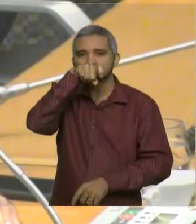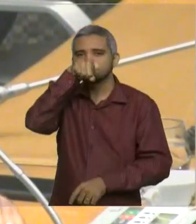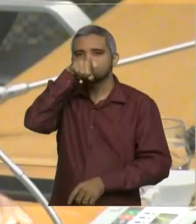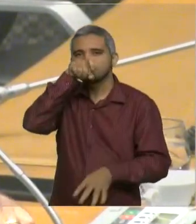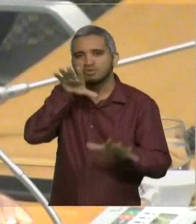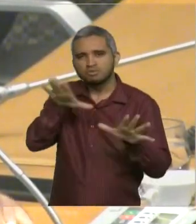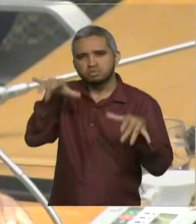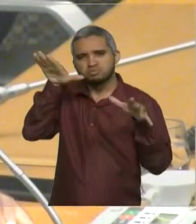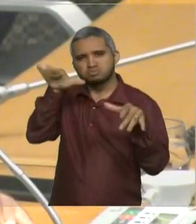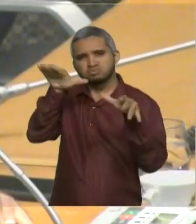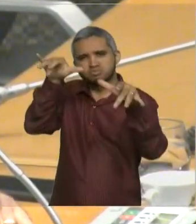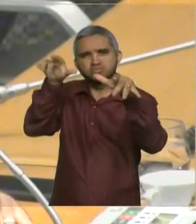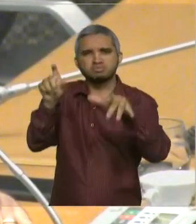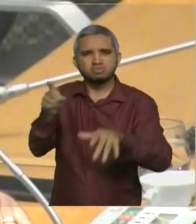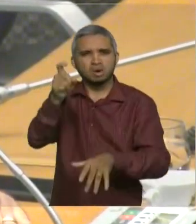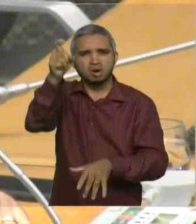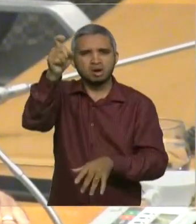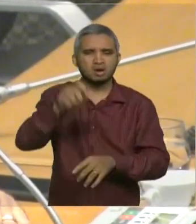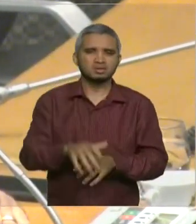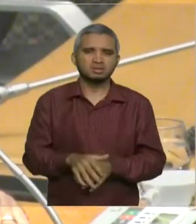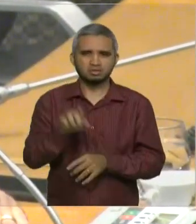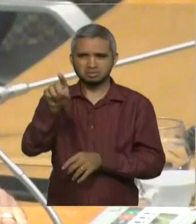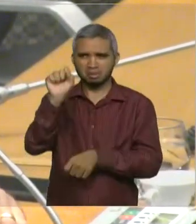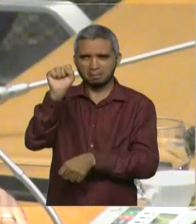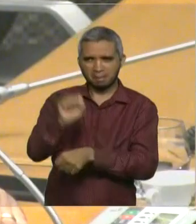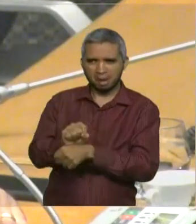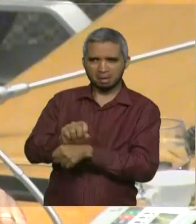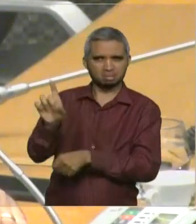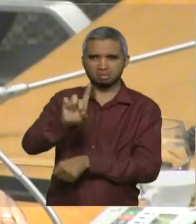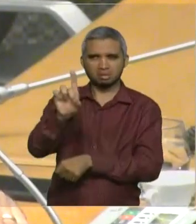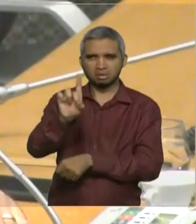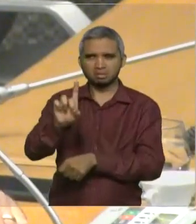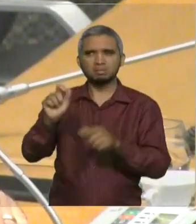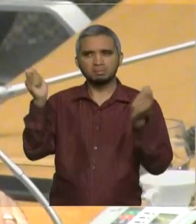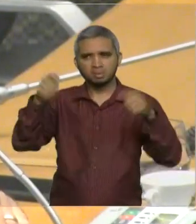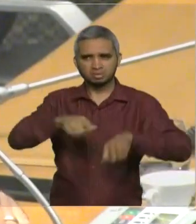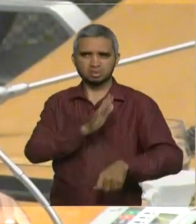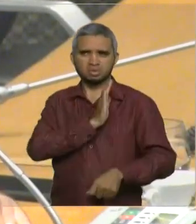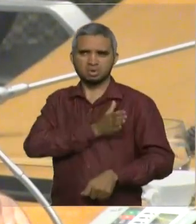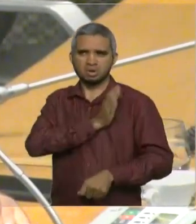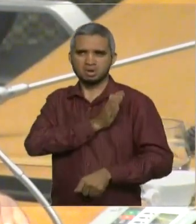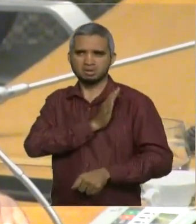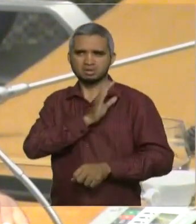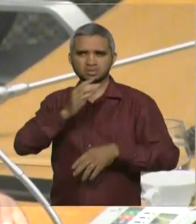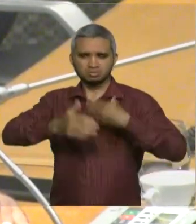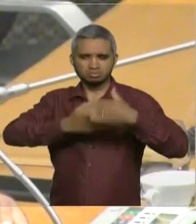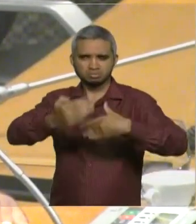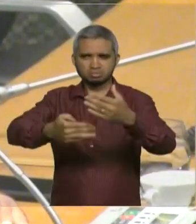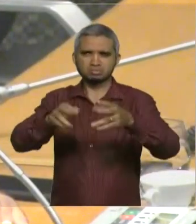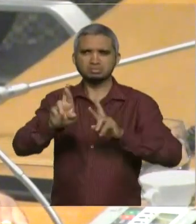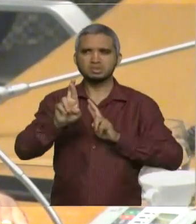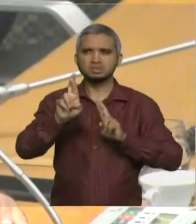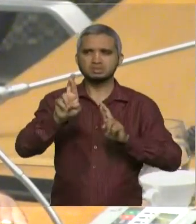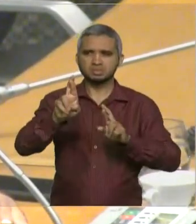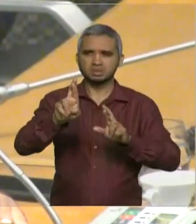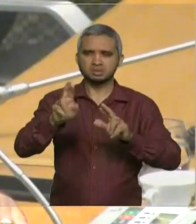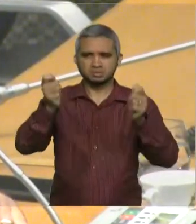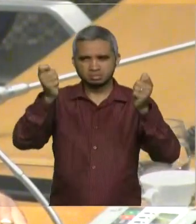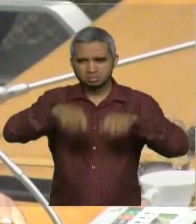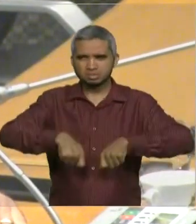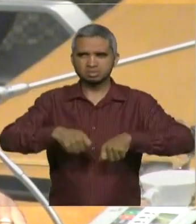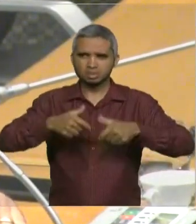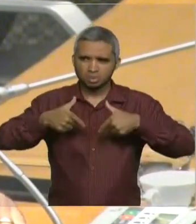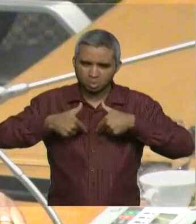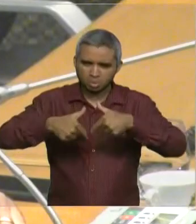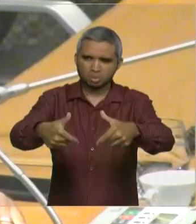Que a esperança cada dia possa renovar dentro do seu coração, do seu e da sua família, que é quem luta dia a dia com a